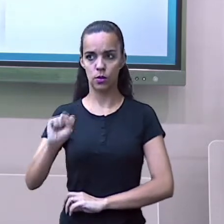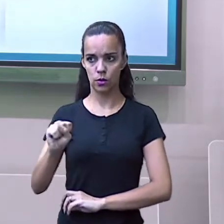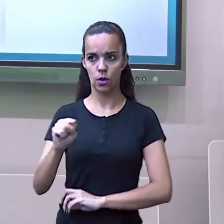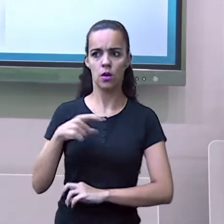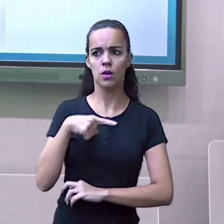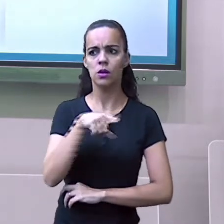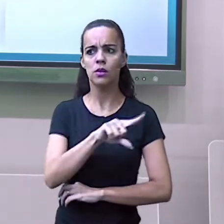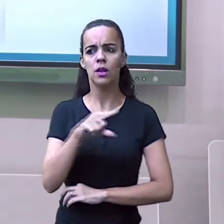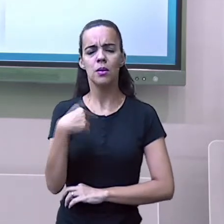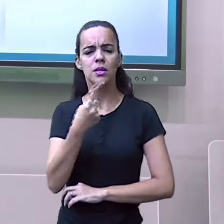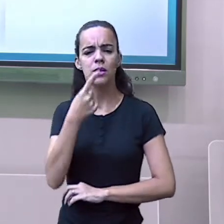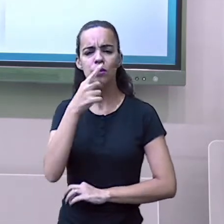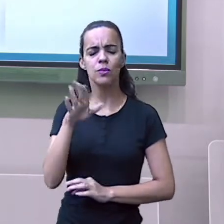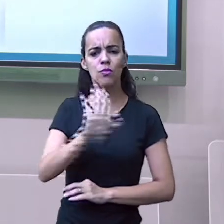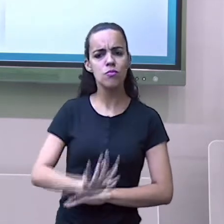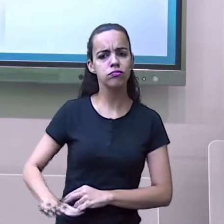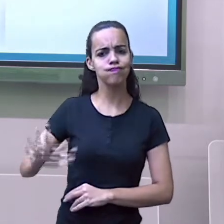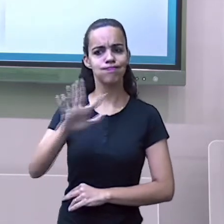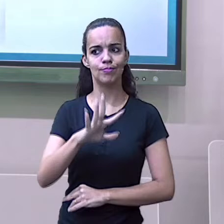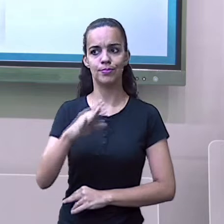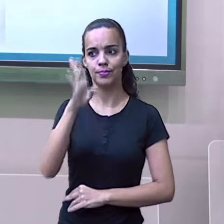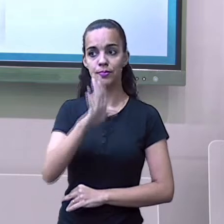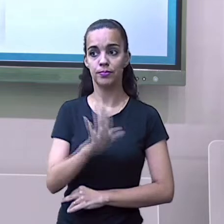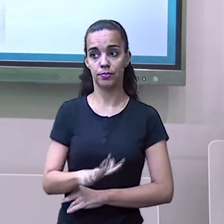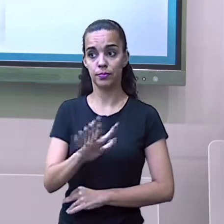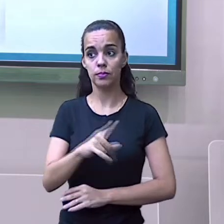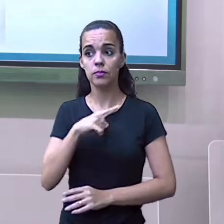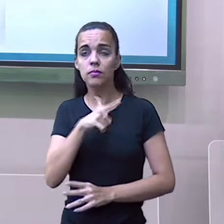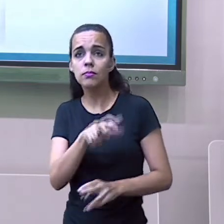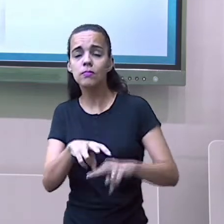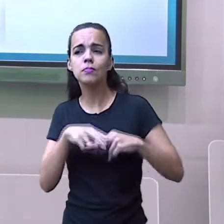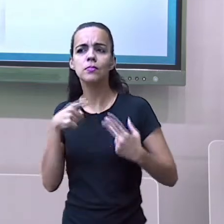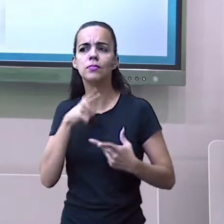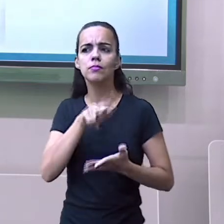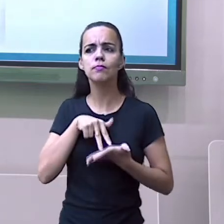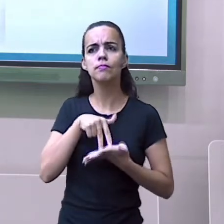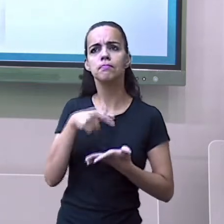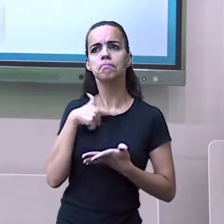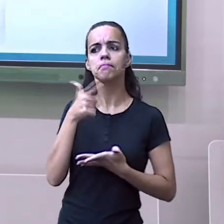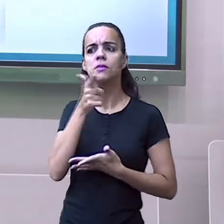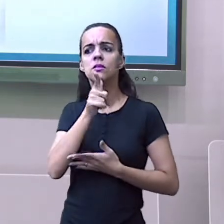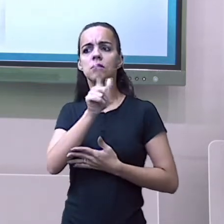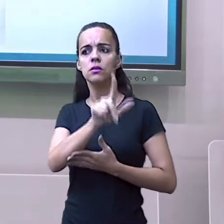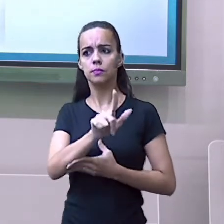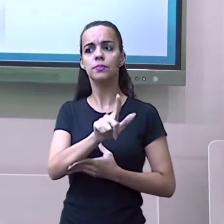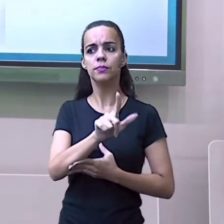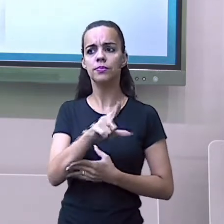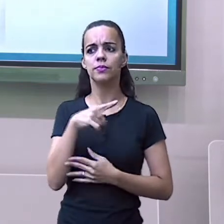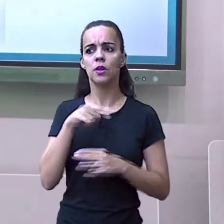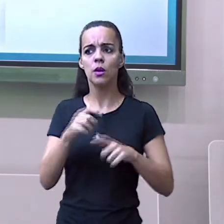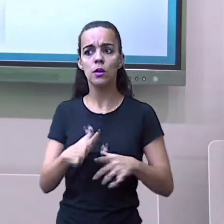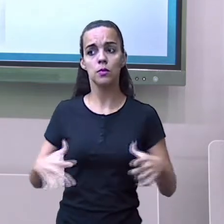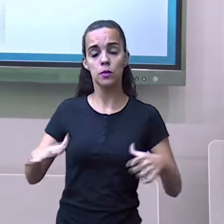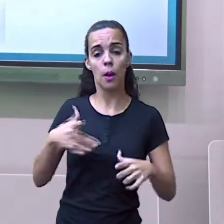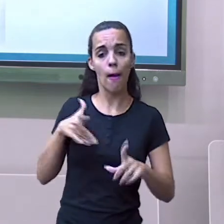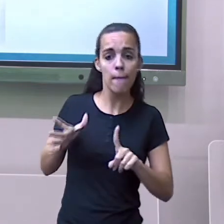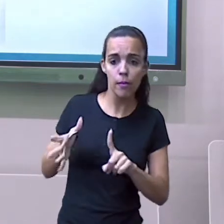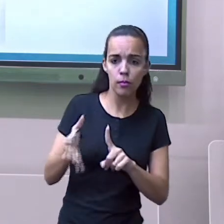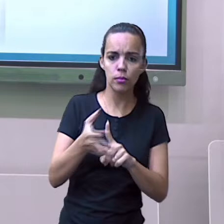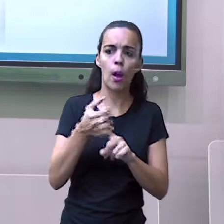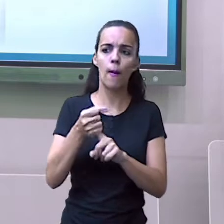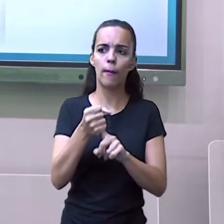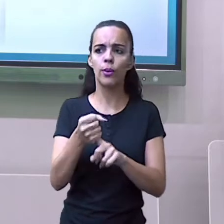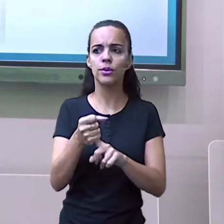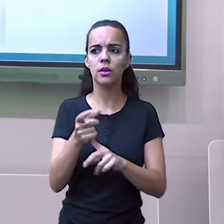Reconhecido internacionalmente, o Código visa estabelecer princípios básicos como a proteção da vida,